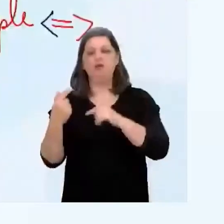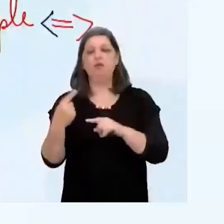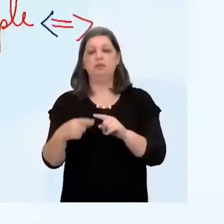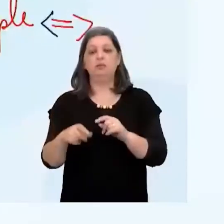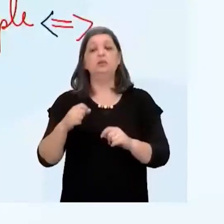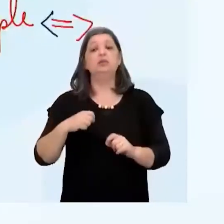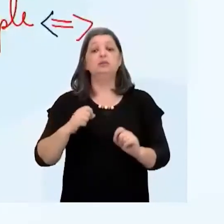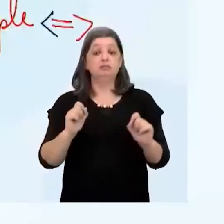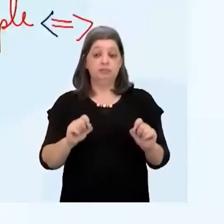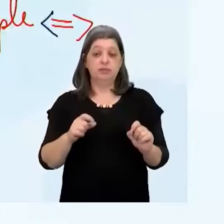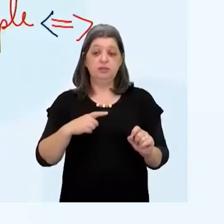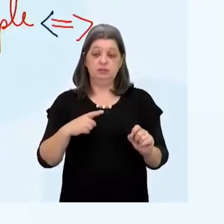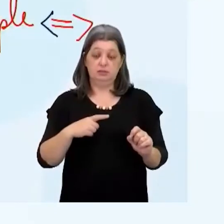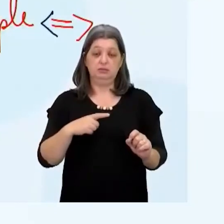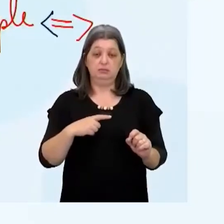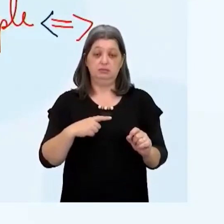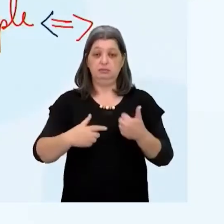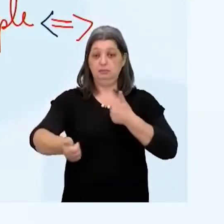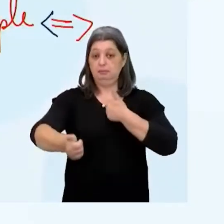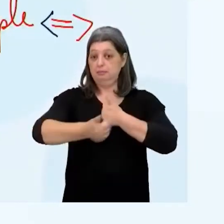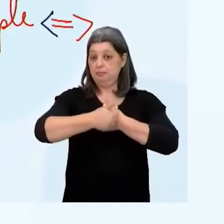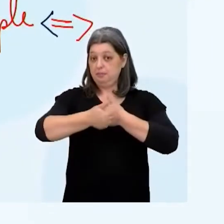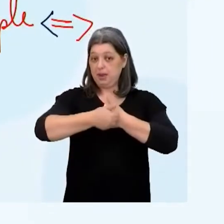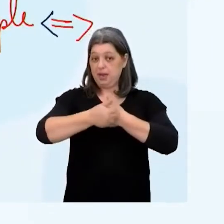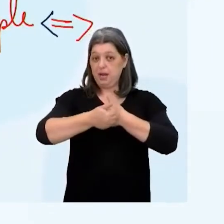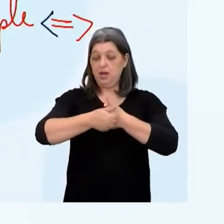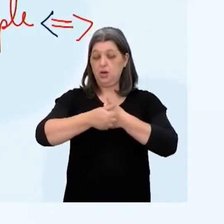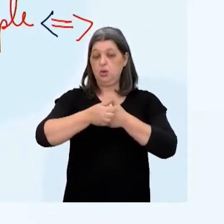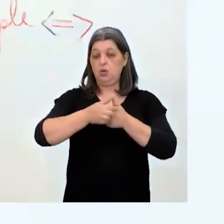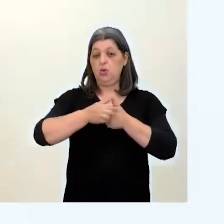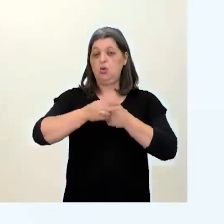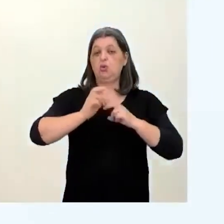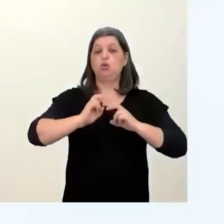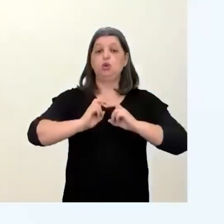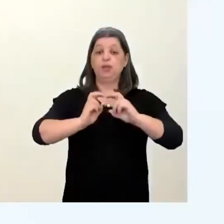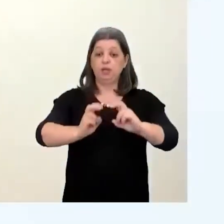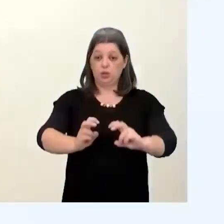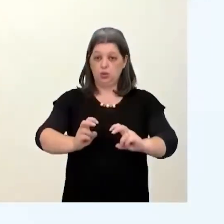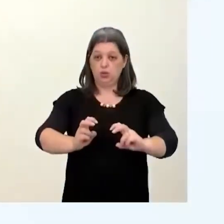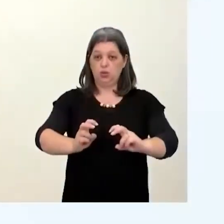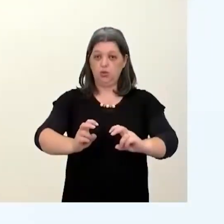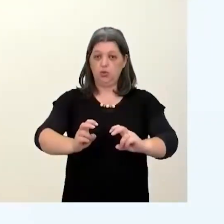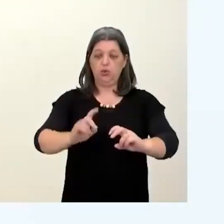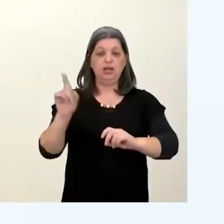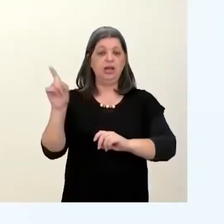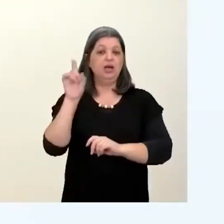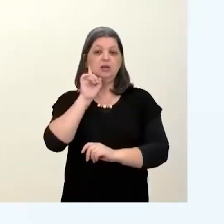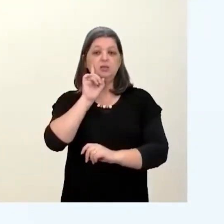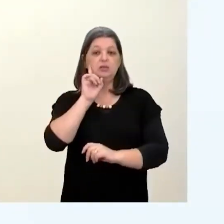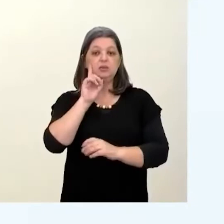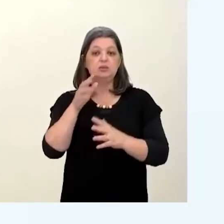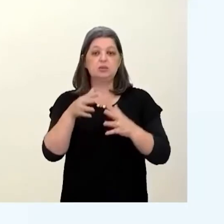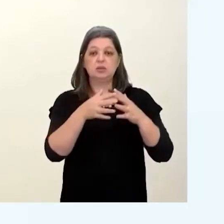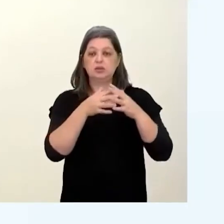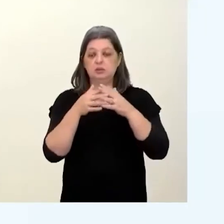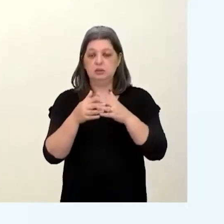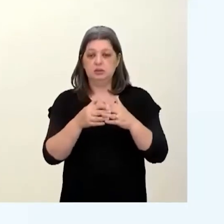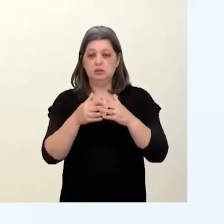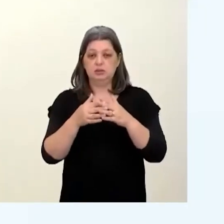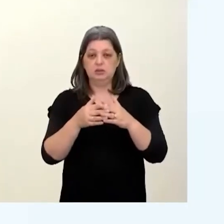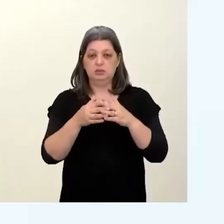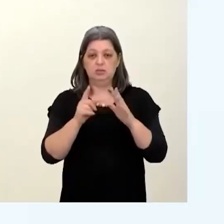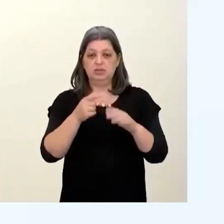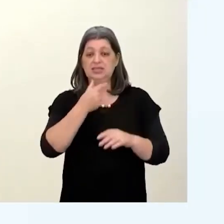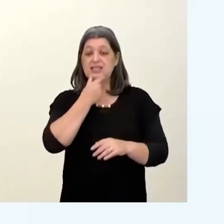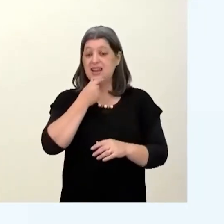As praças perto do metrô, né. Nos Estados Unidos, eles chamam de subway, o metrô, mas na Inglaterra eles chamam